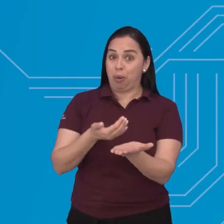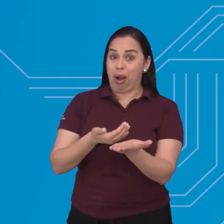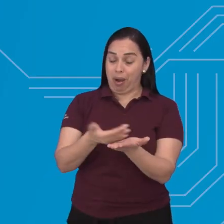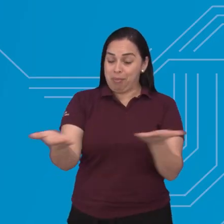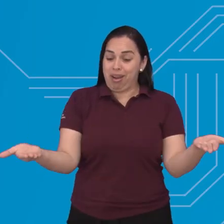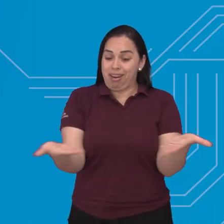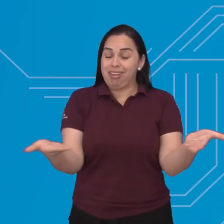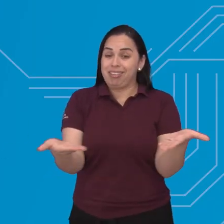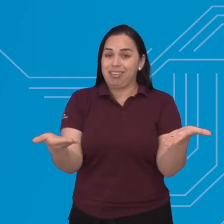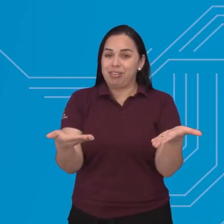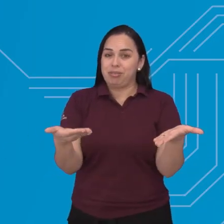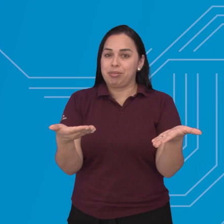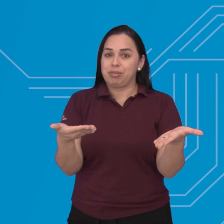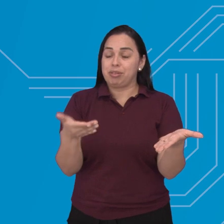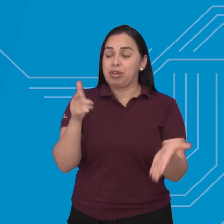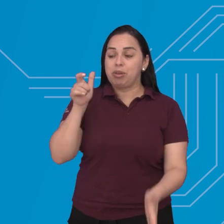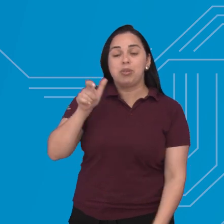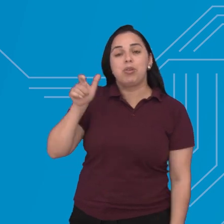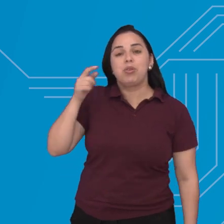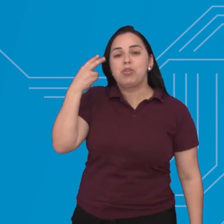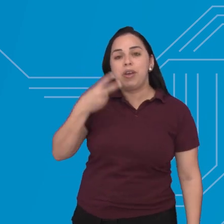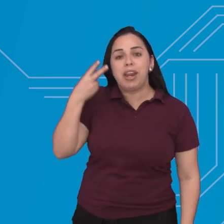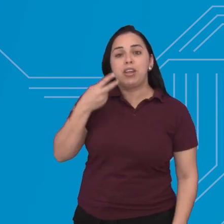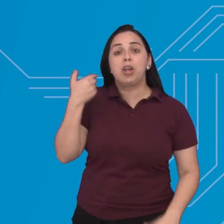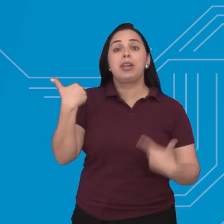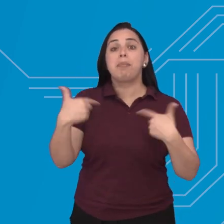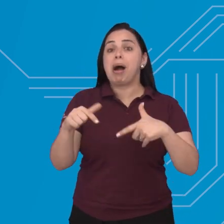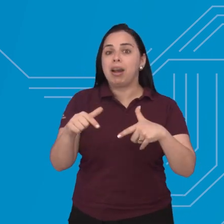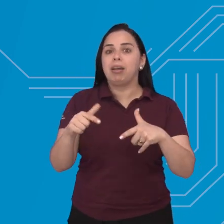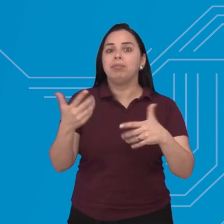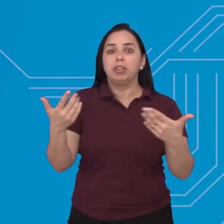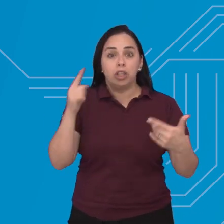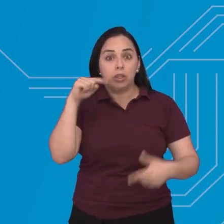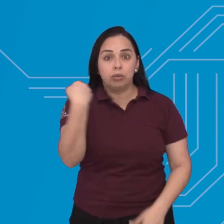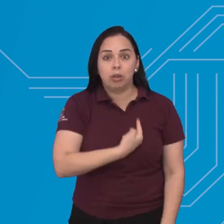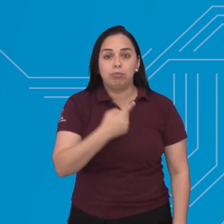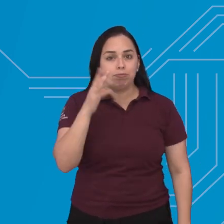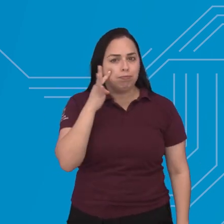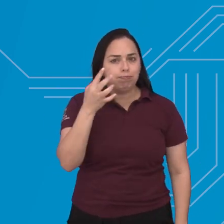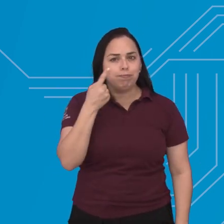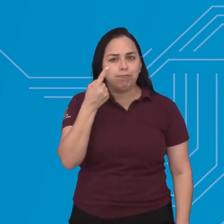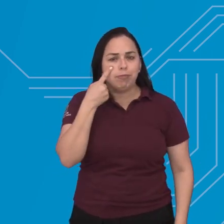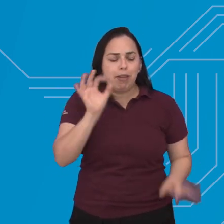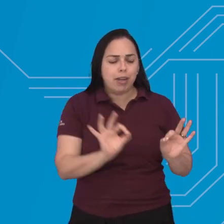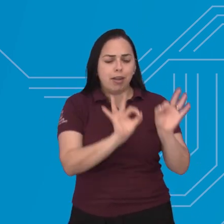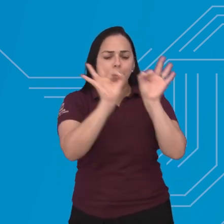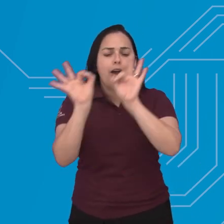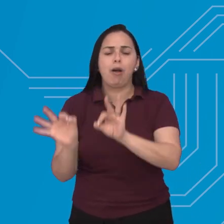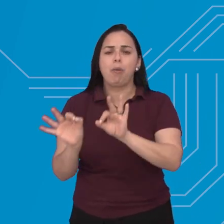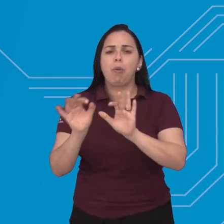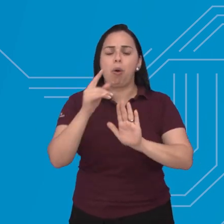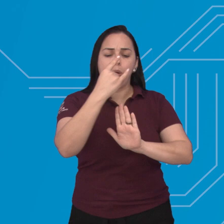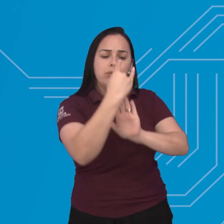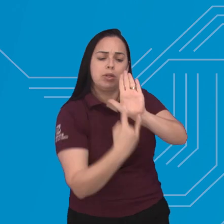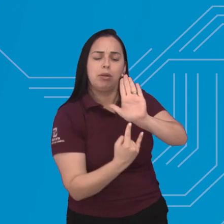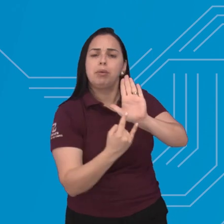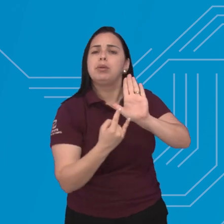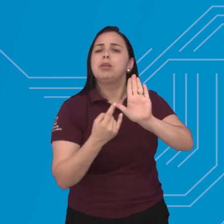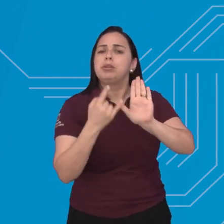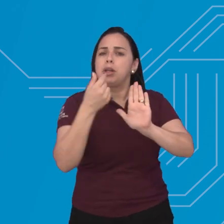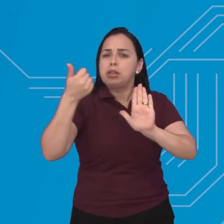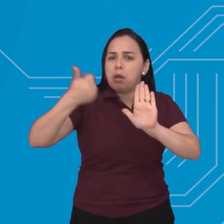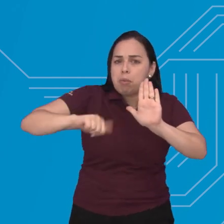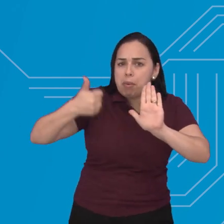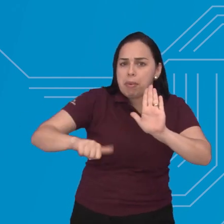Começamos o Semana Legislativa com os trabalhos parlamentares. Vamos conferir agora os documentos apreciados e os assuntos de